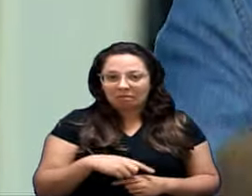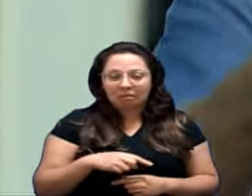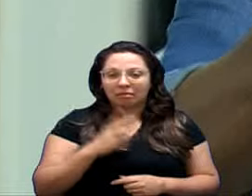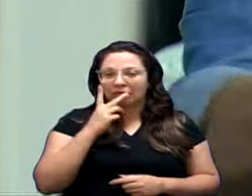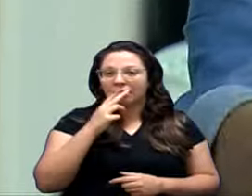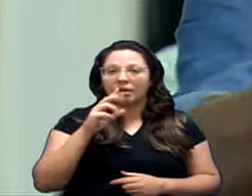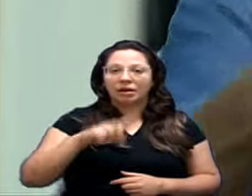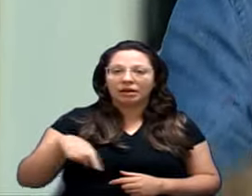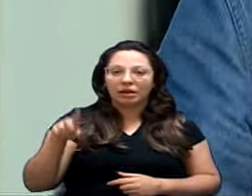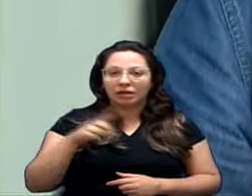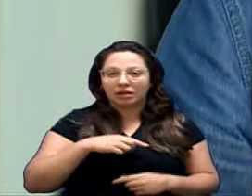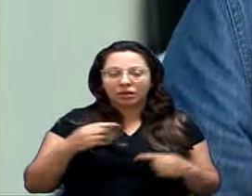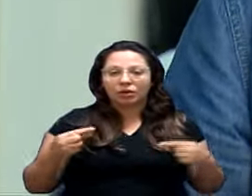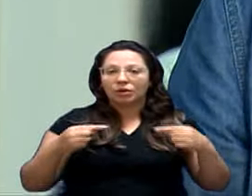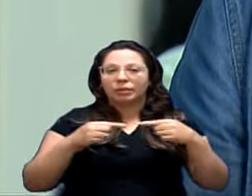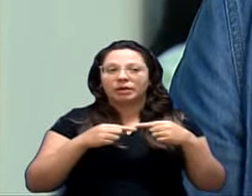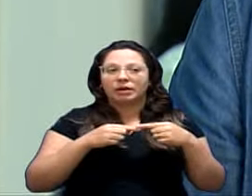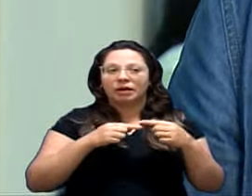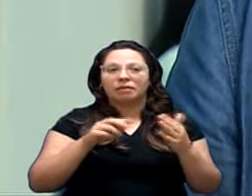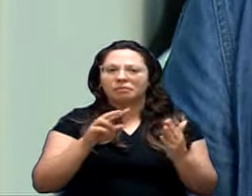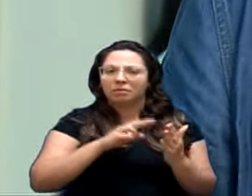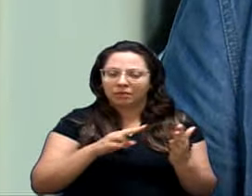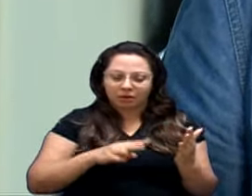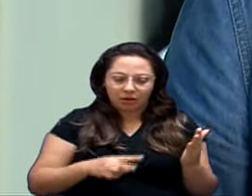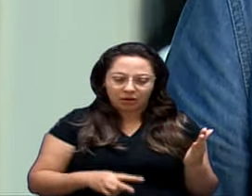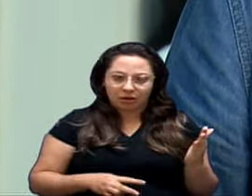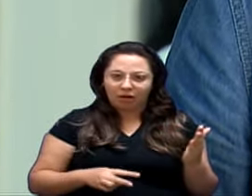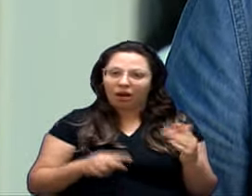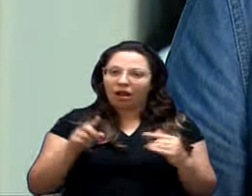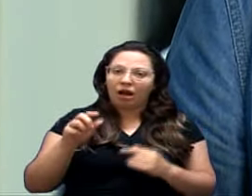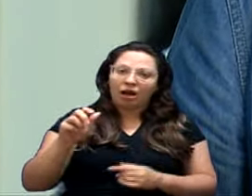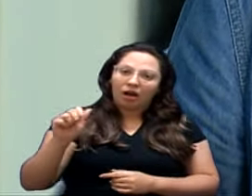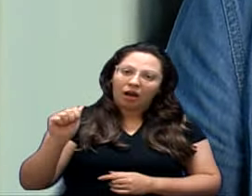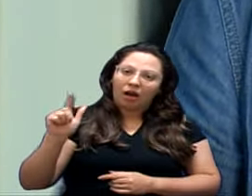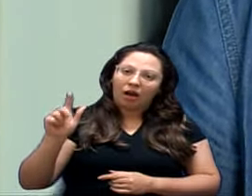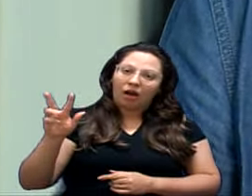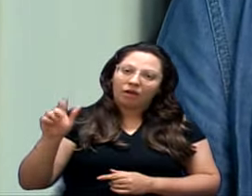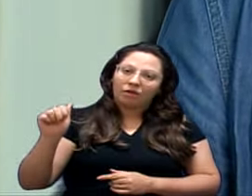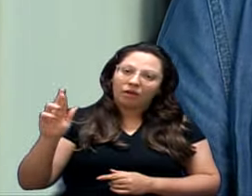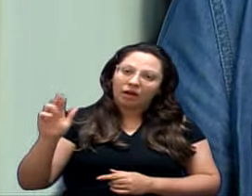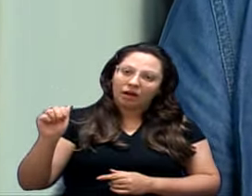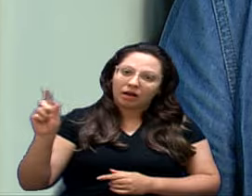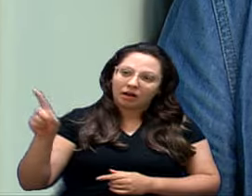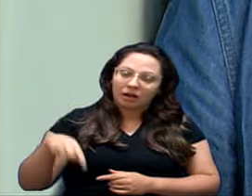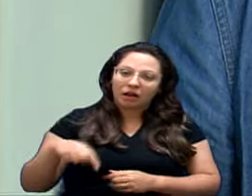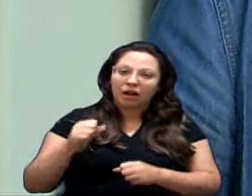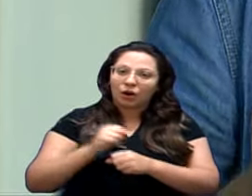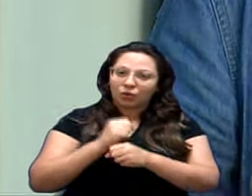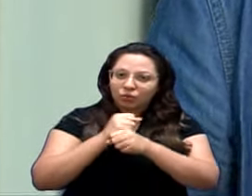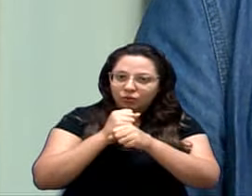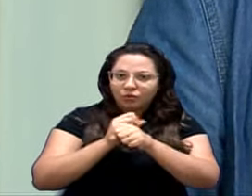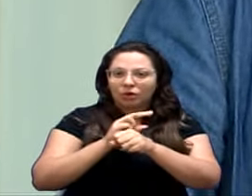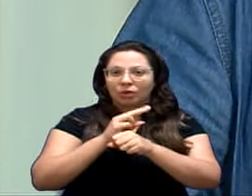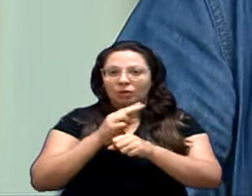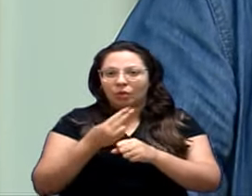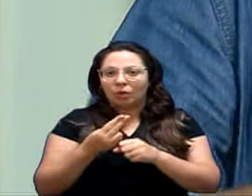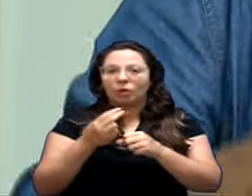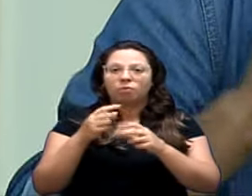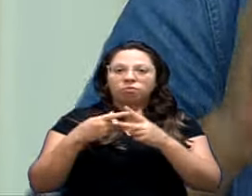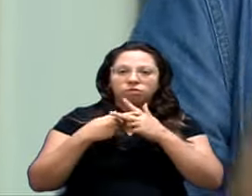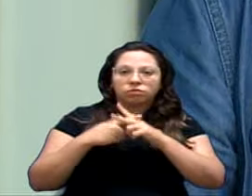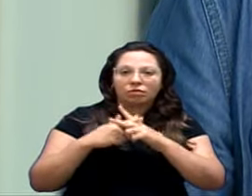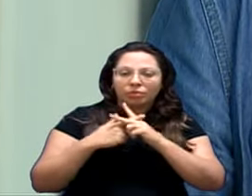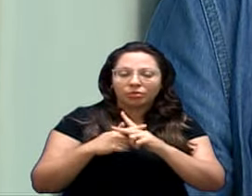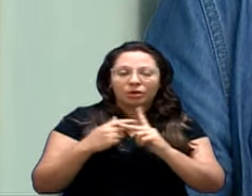favor de uma decretação na hora de se dar o alvará para uma construção ou uma edificação Eu acho assim uma